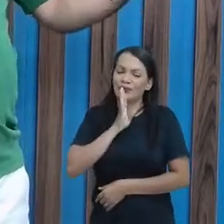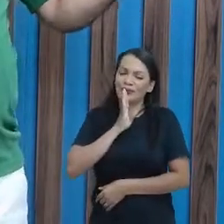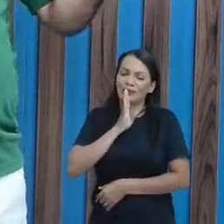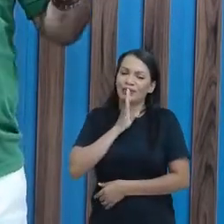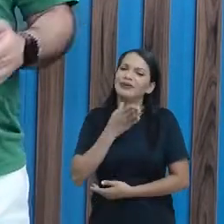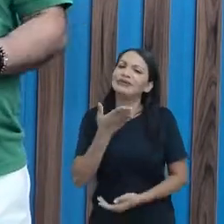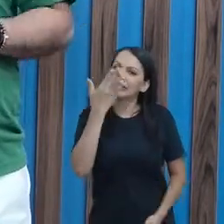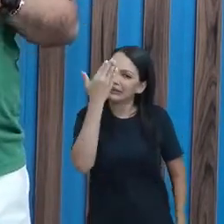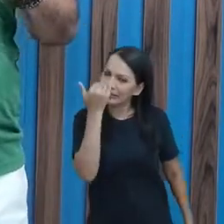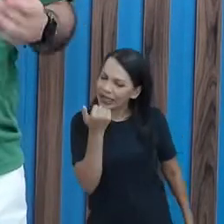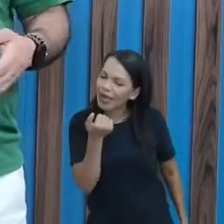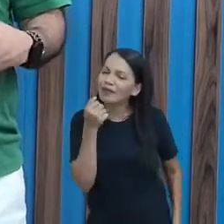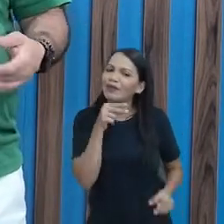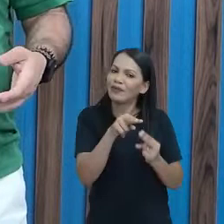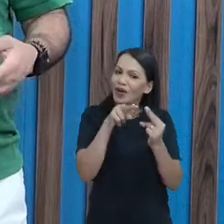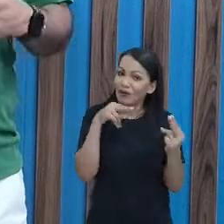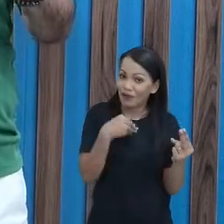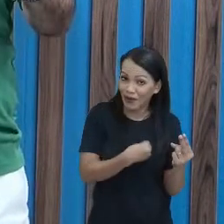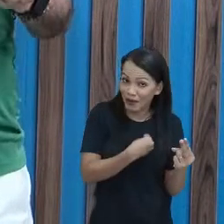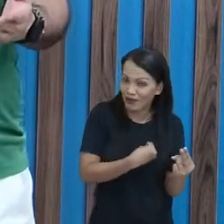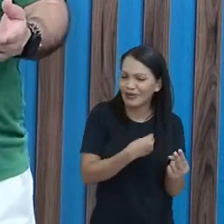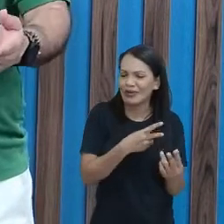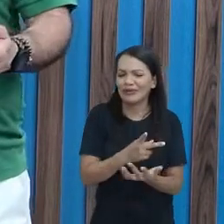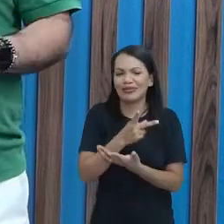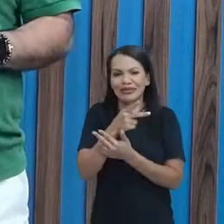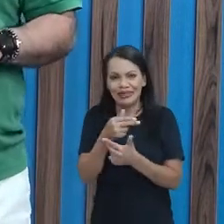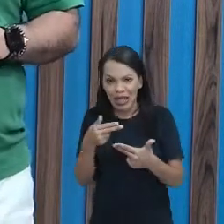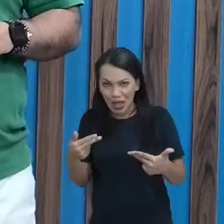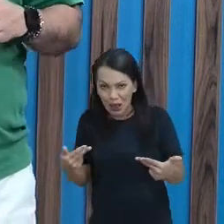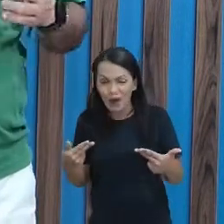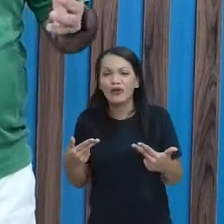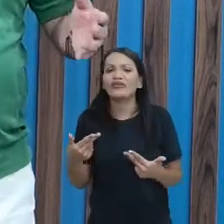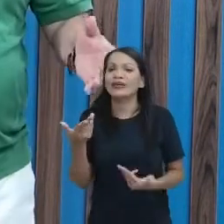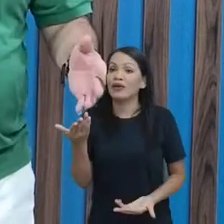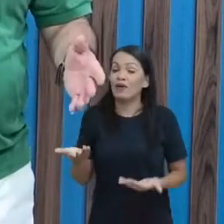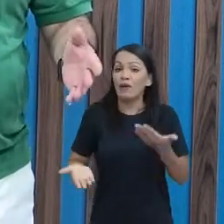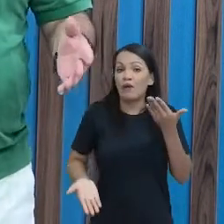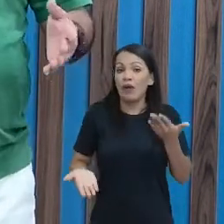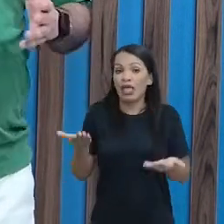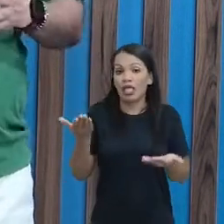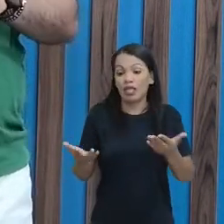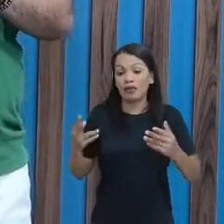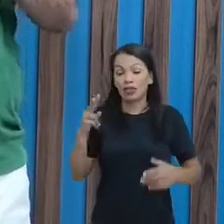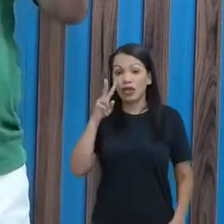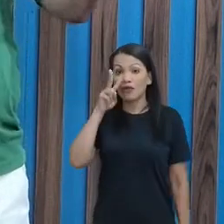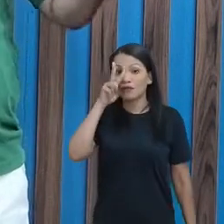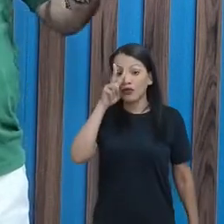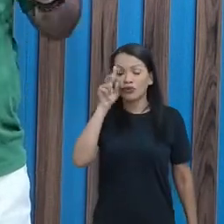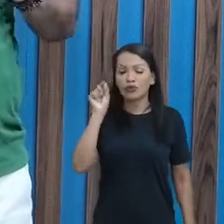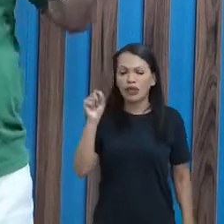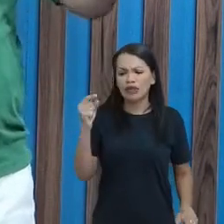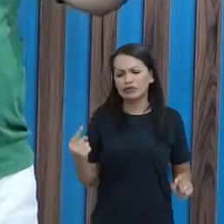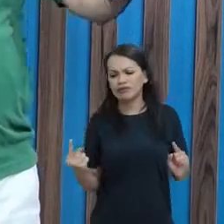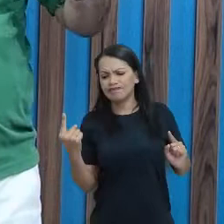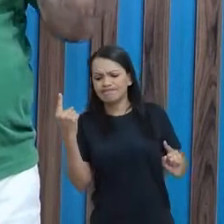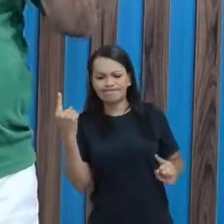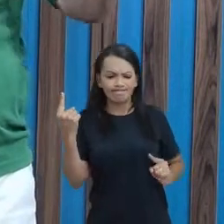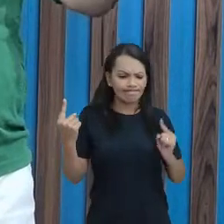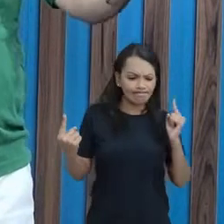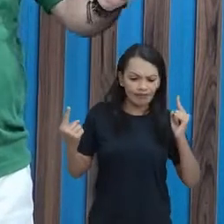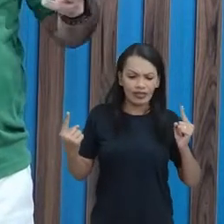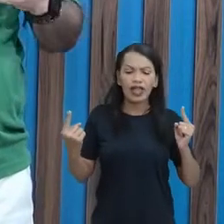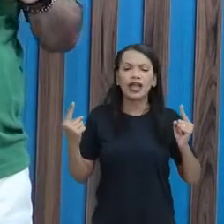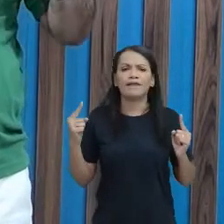né? Então, ao vivo a gente está sujeito a tudo. Então, nesse sentido, ó, equilíbrio de forças, certo? Os dois lados, né? Vitória por